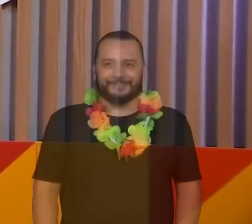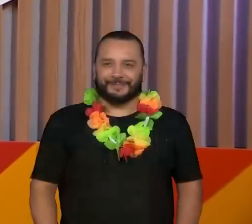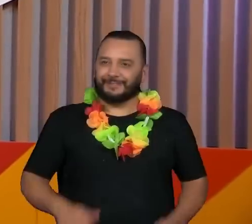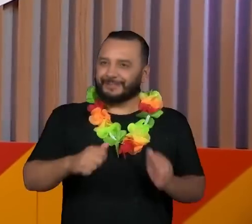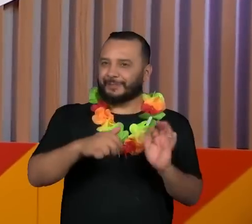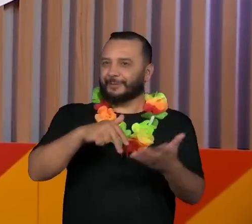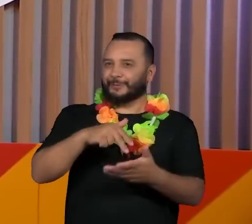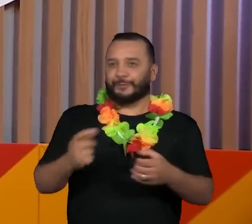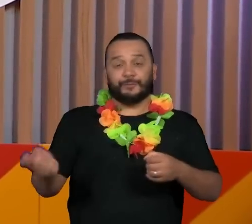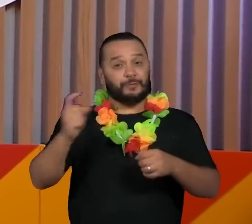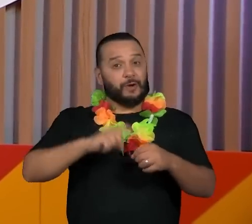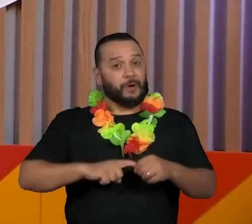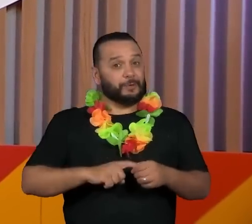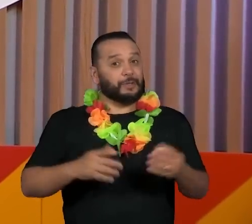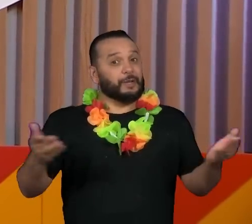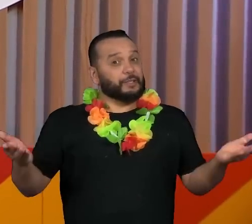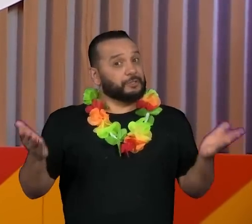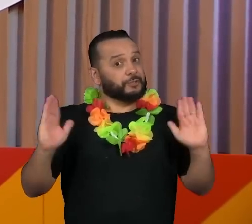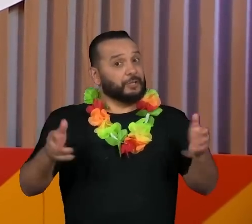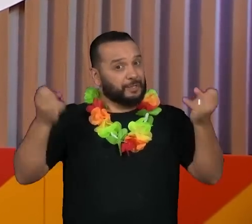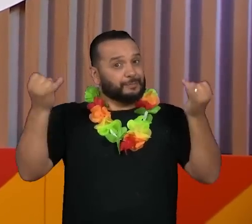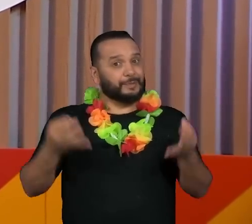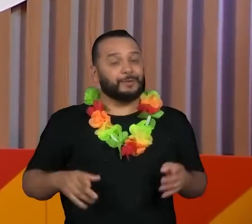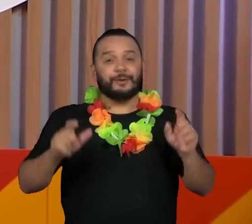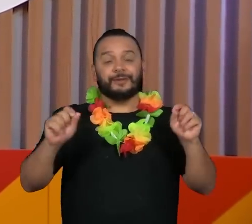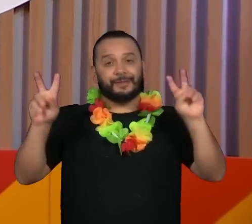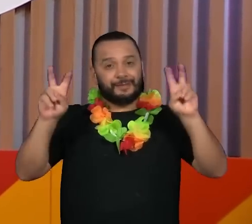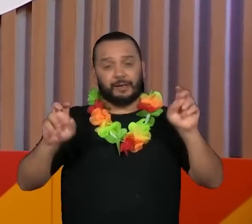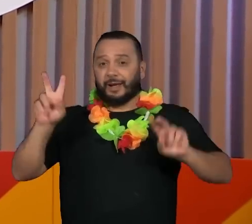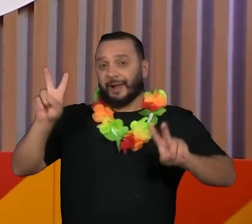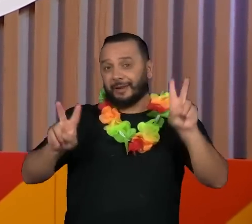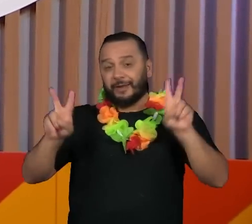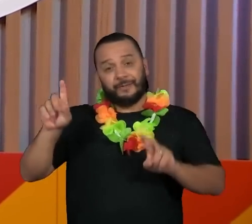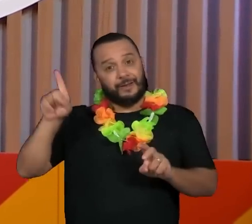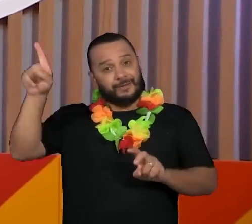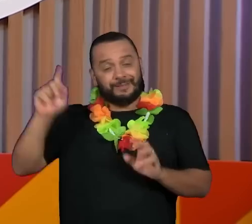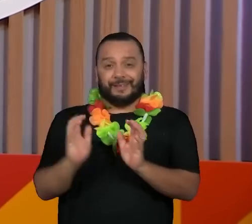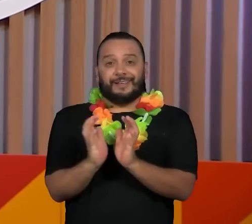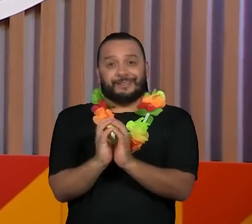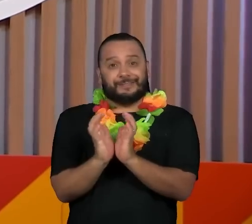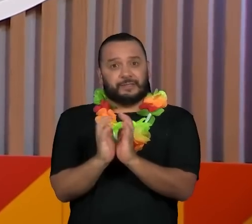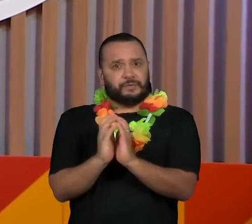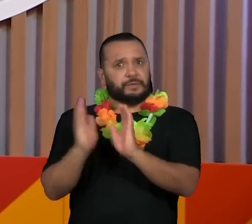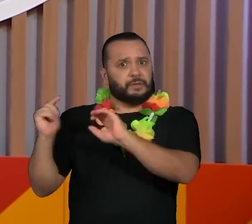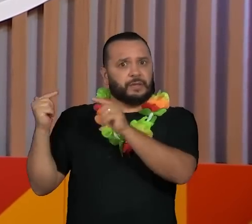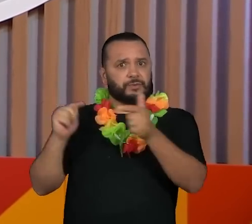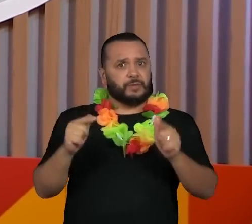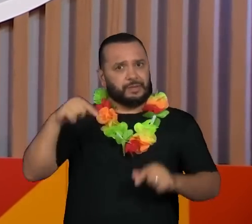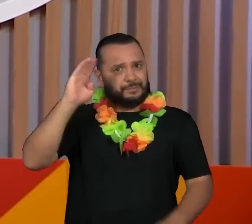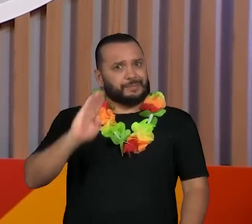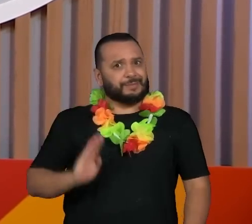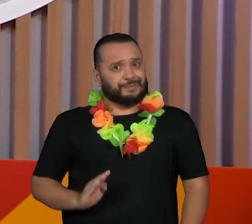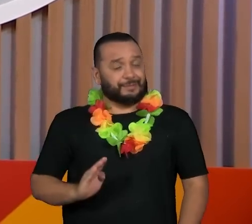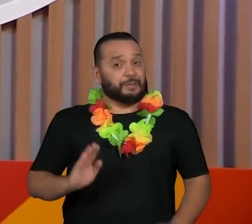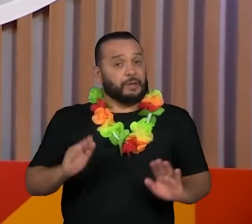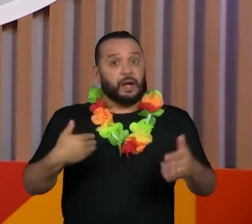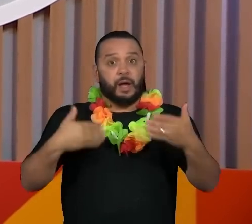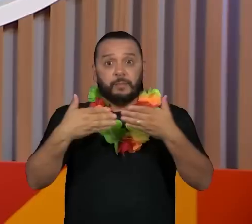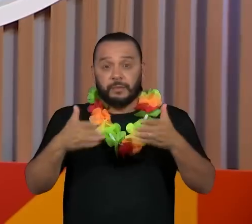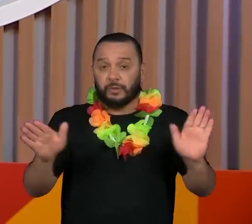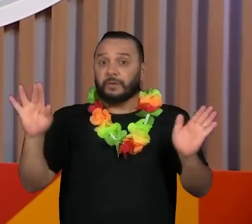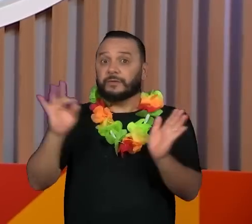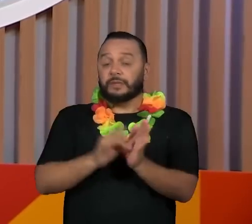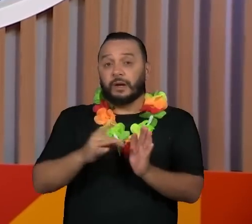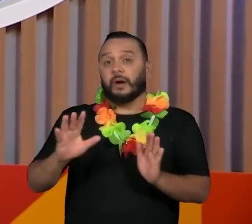Estação Livre de volta e a gente já falou aqui sobre o Carnaval no Recife, um dos mais tradicionais do Brasil. A abertura oficial